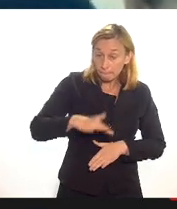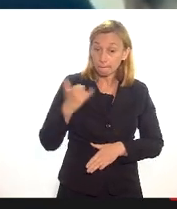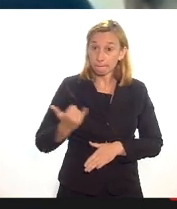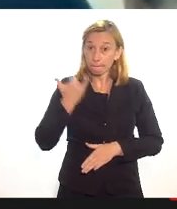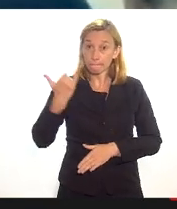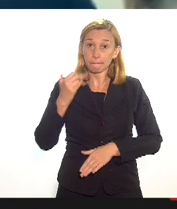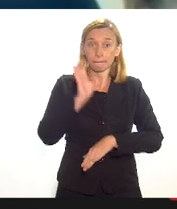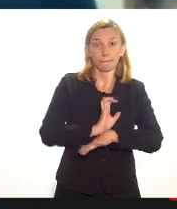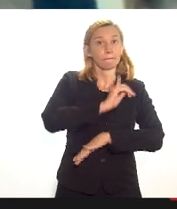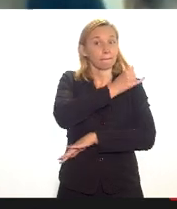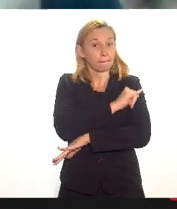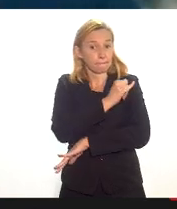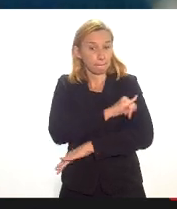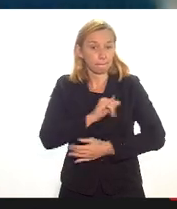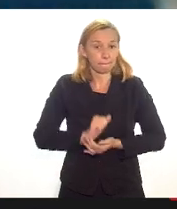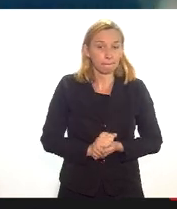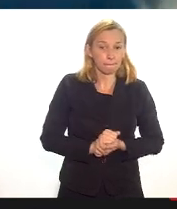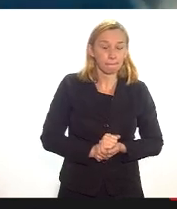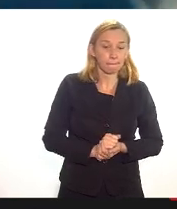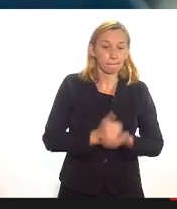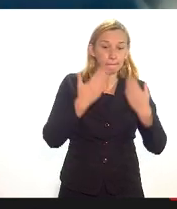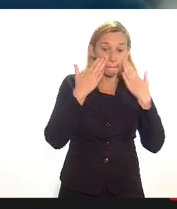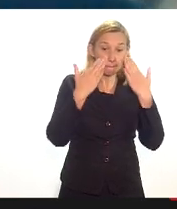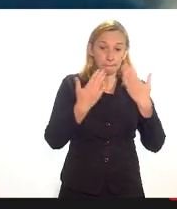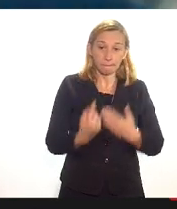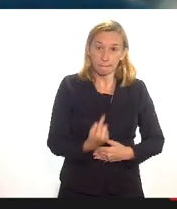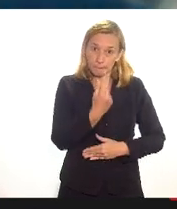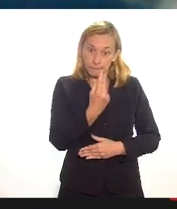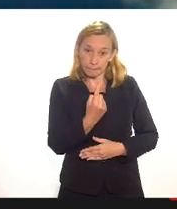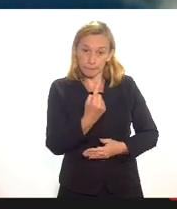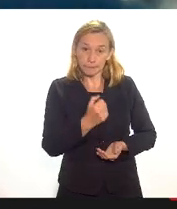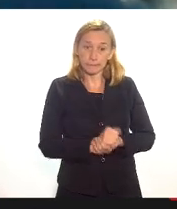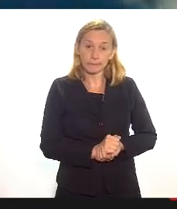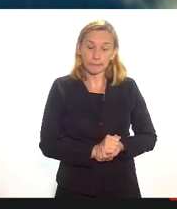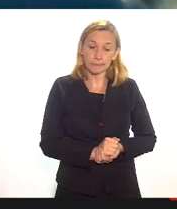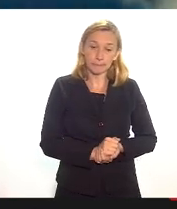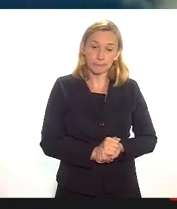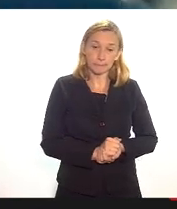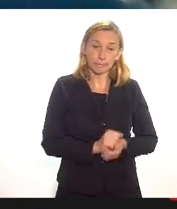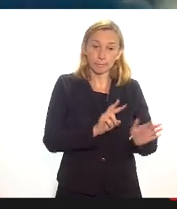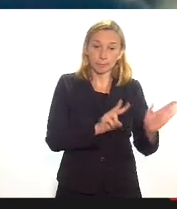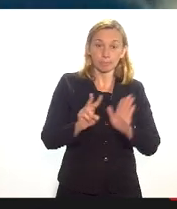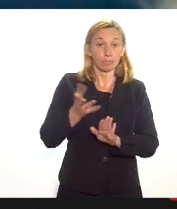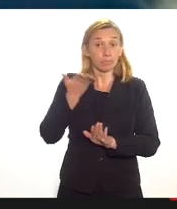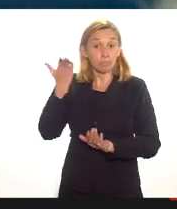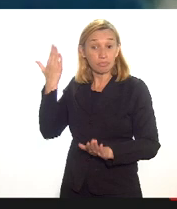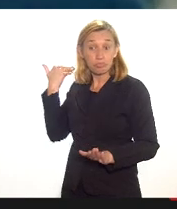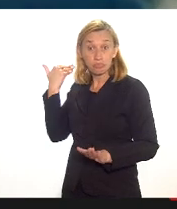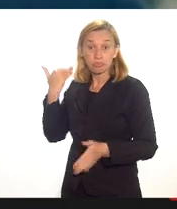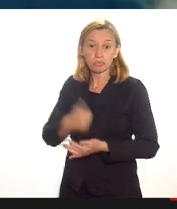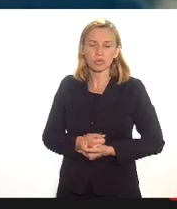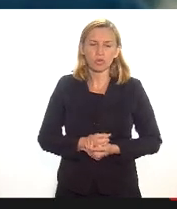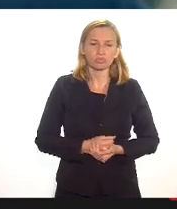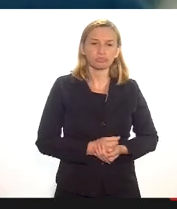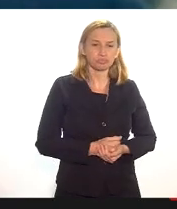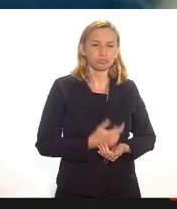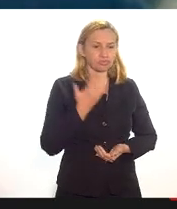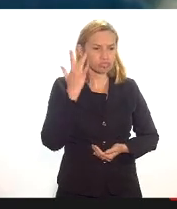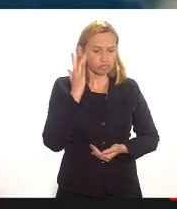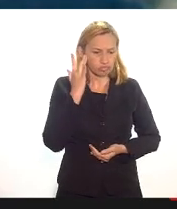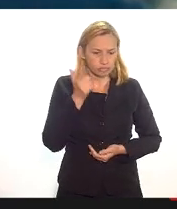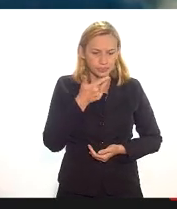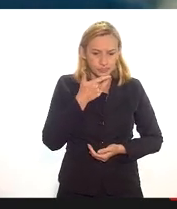para o Estado do Rio de Janeiro. Numa das apresentações feitas na semana passada, salvo engano,